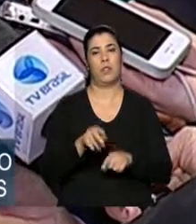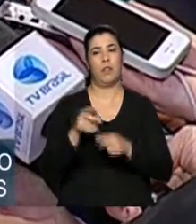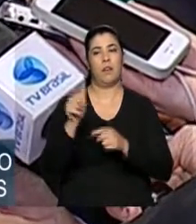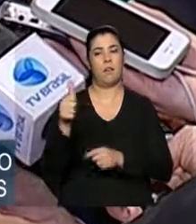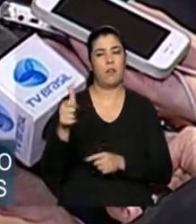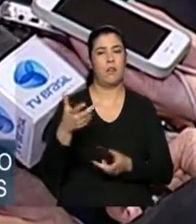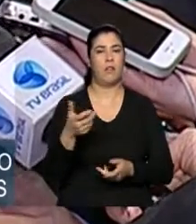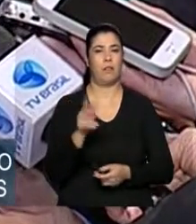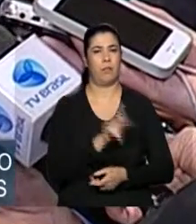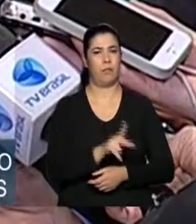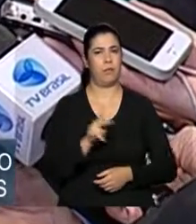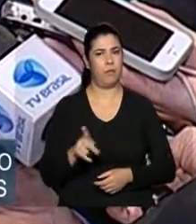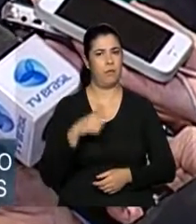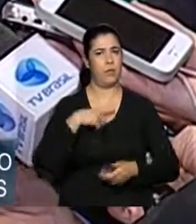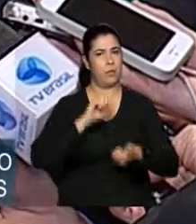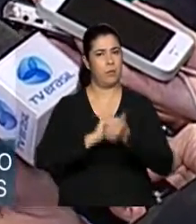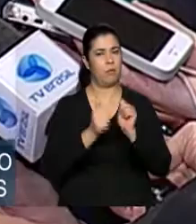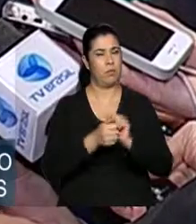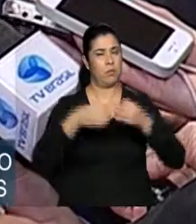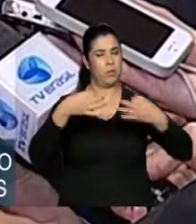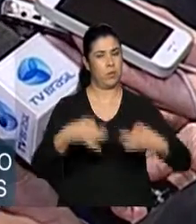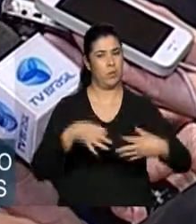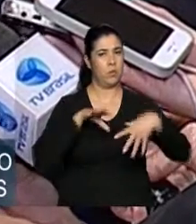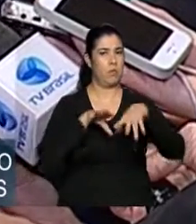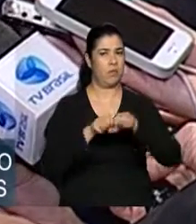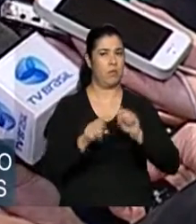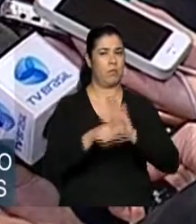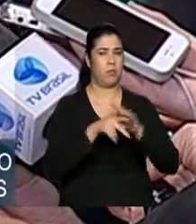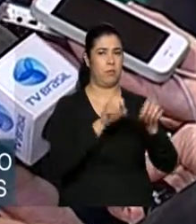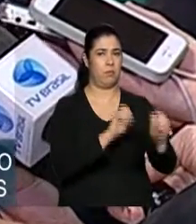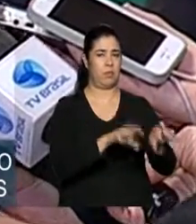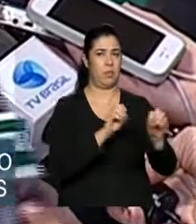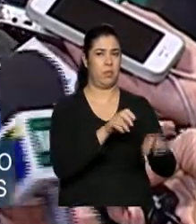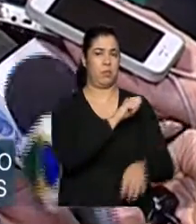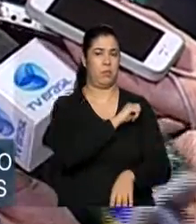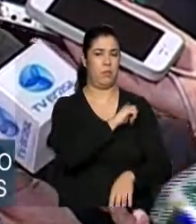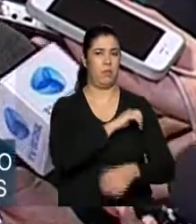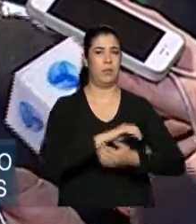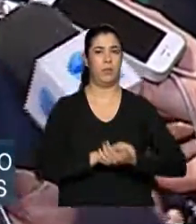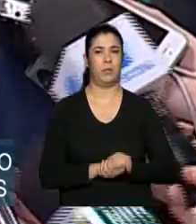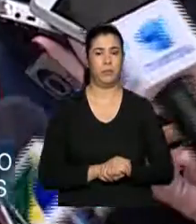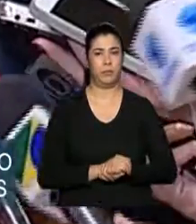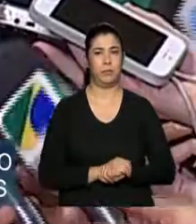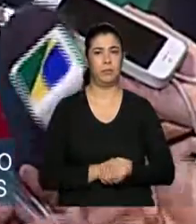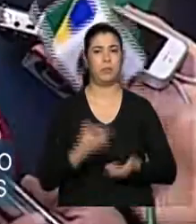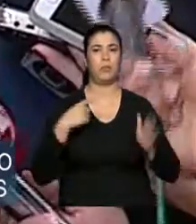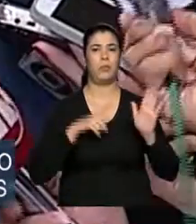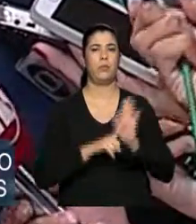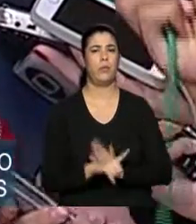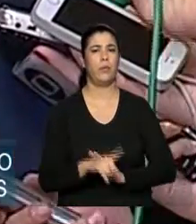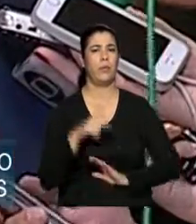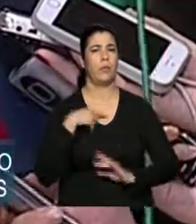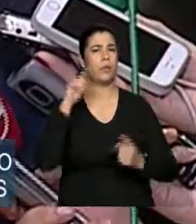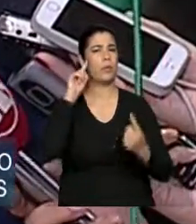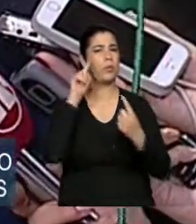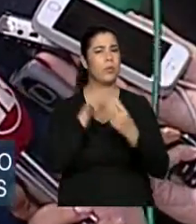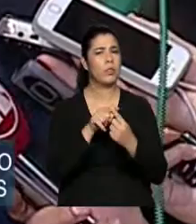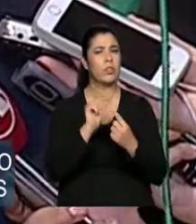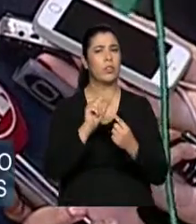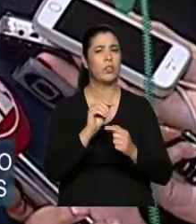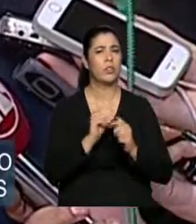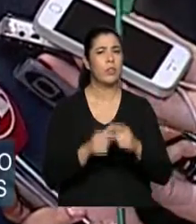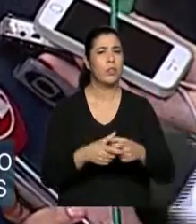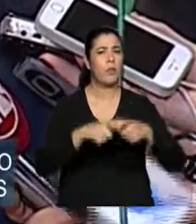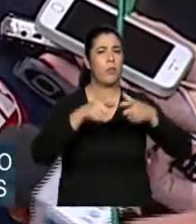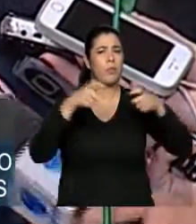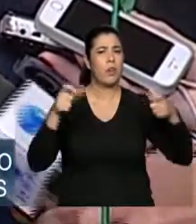professores estão realmente adequados para a formação dos alunos. Uma perspectiva de aumento de vagas daqui para frente? Quantas